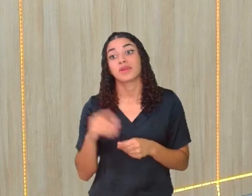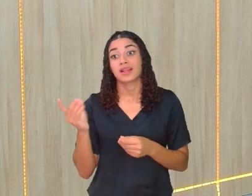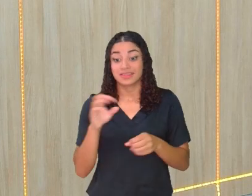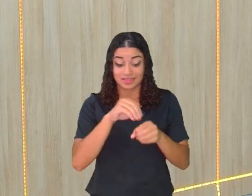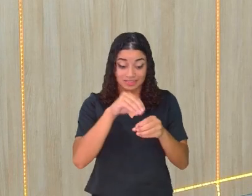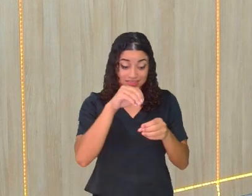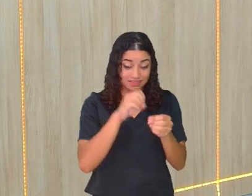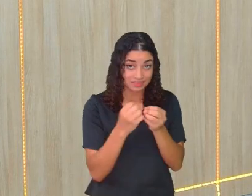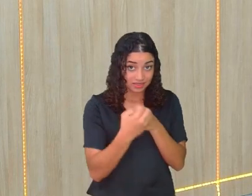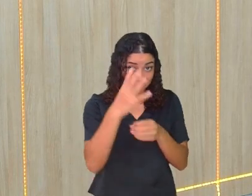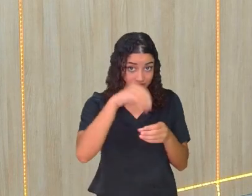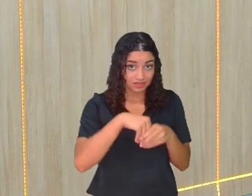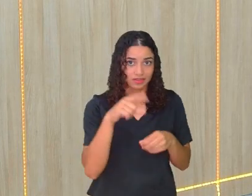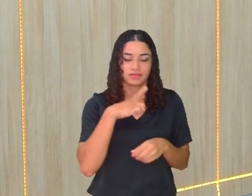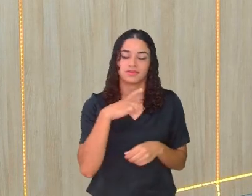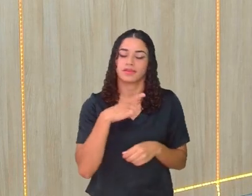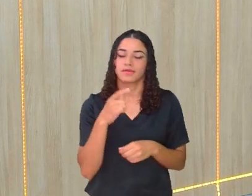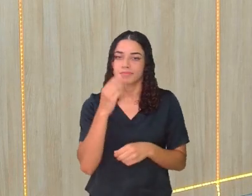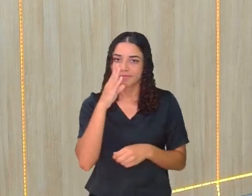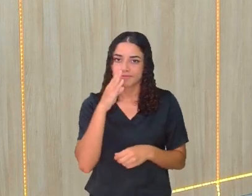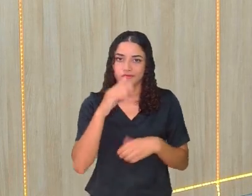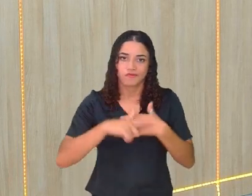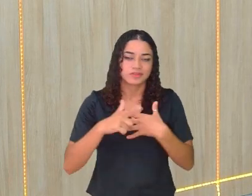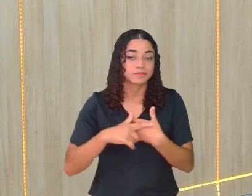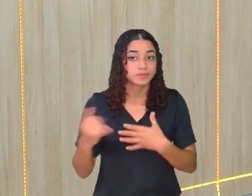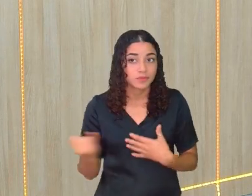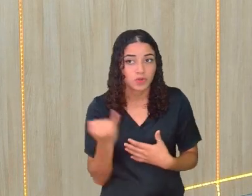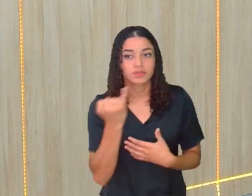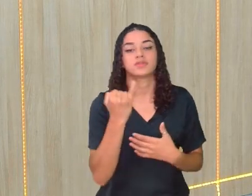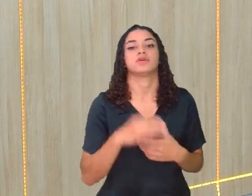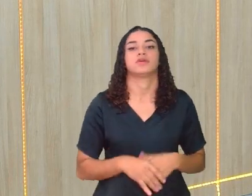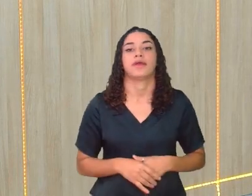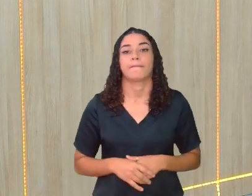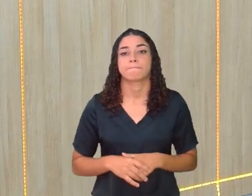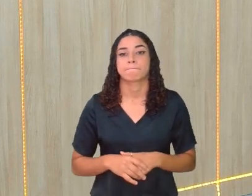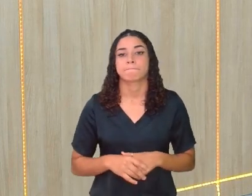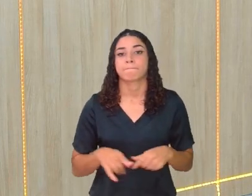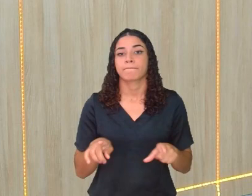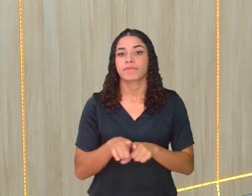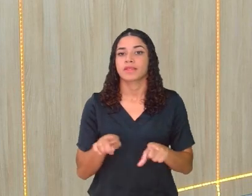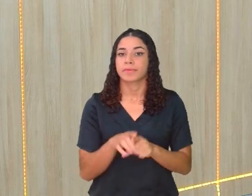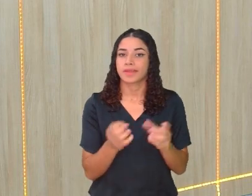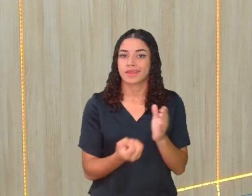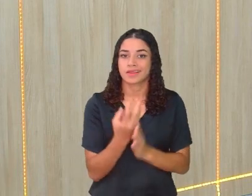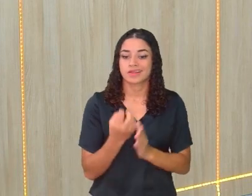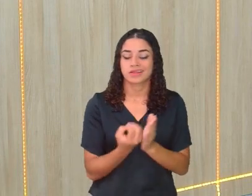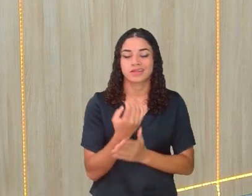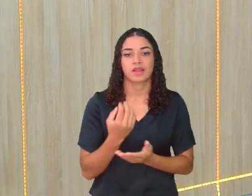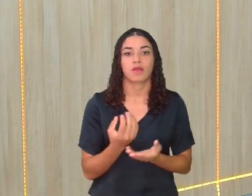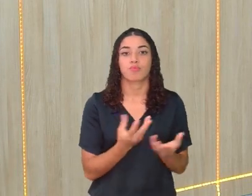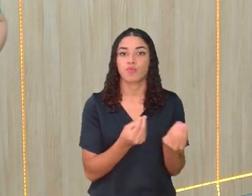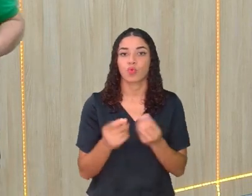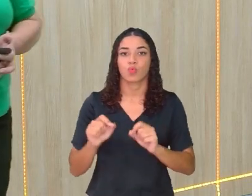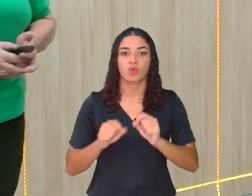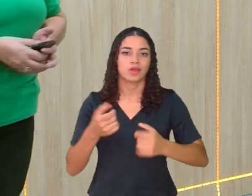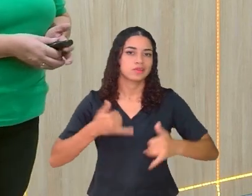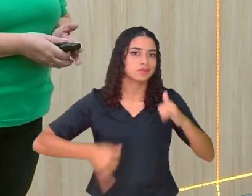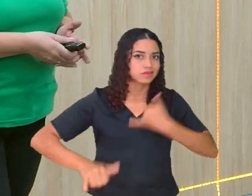é ajudar a funcionar, a realizar as funções vitais e a gerar bastante energia no nosso corpo.